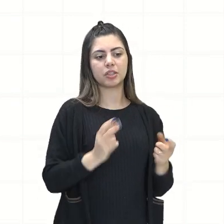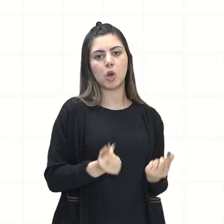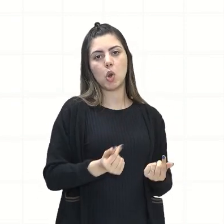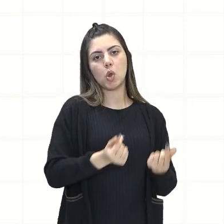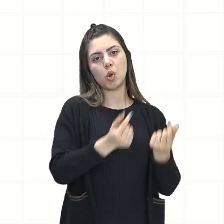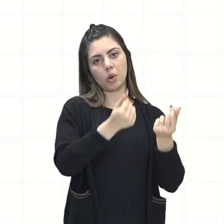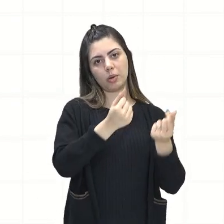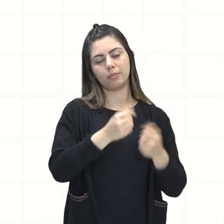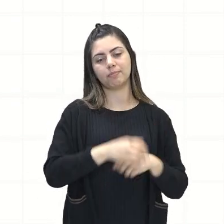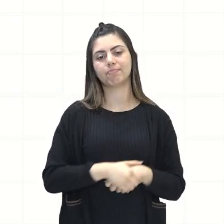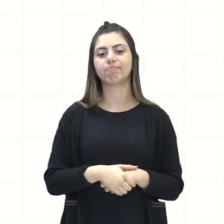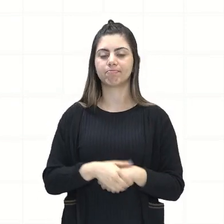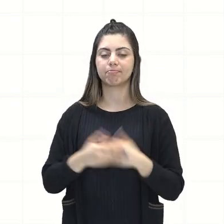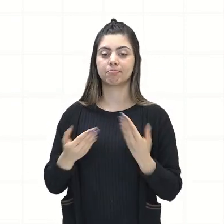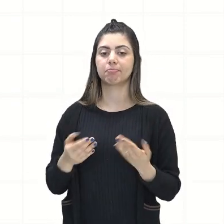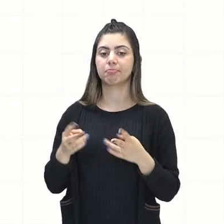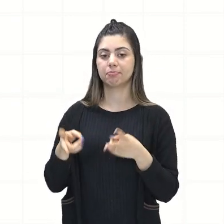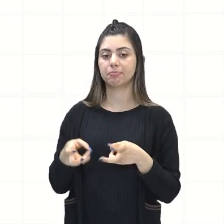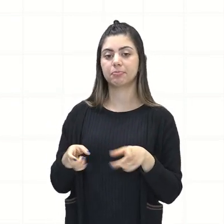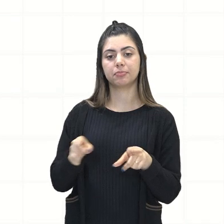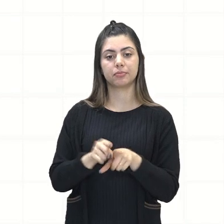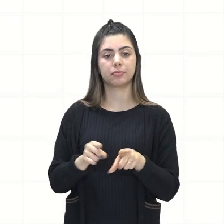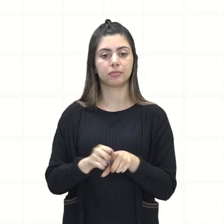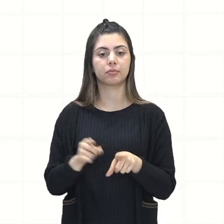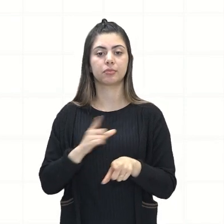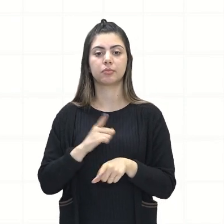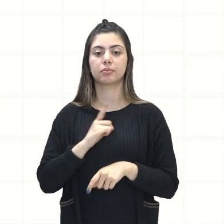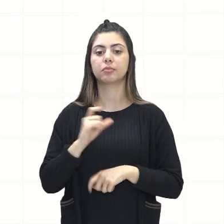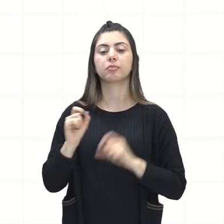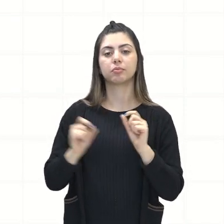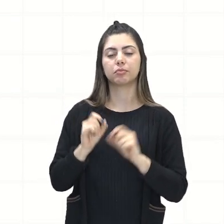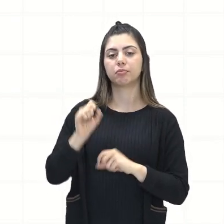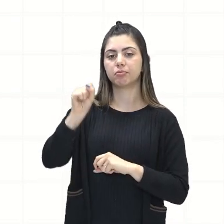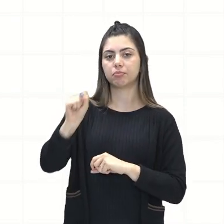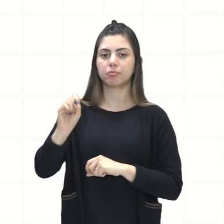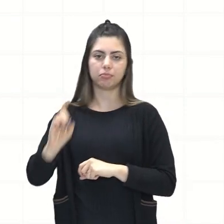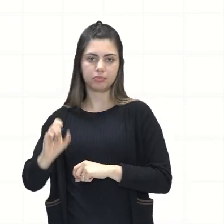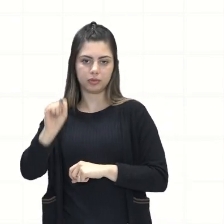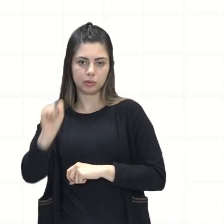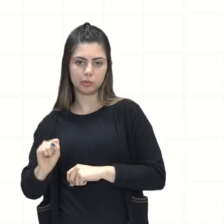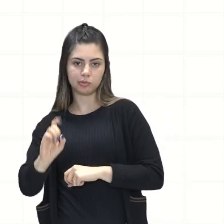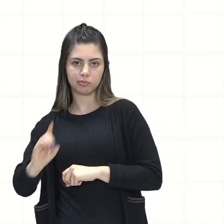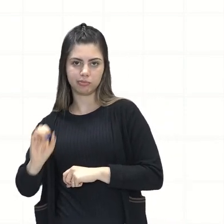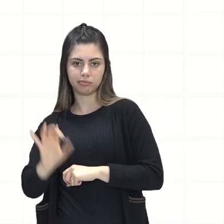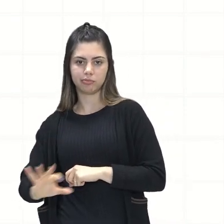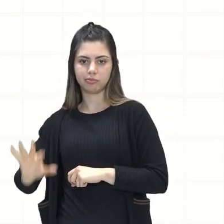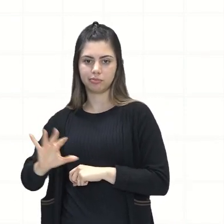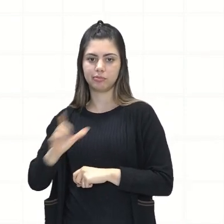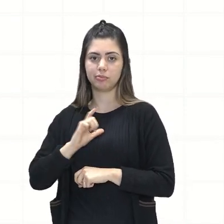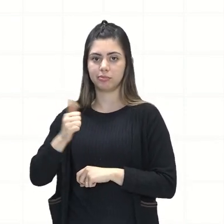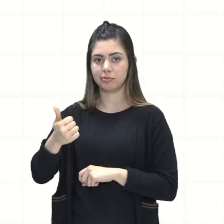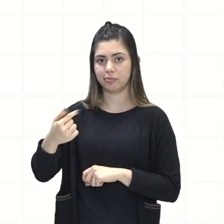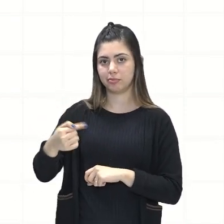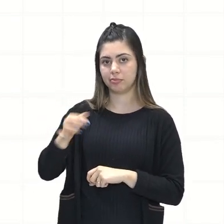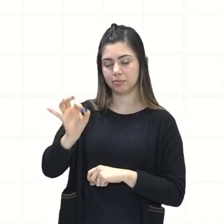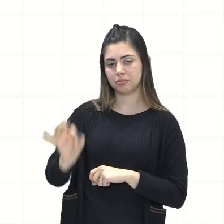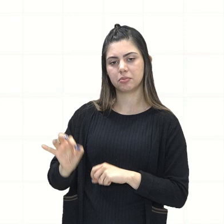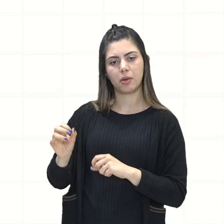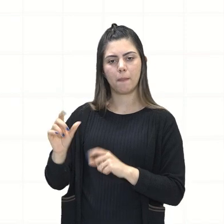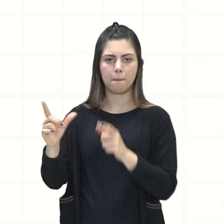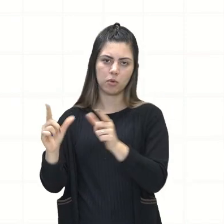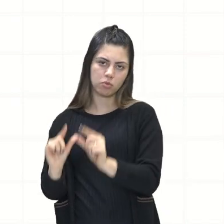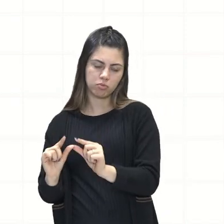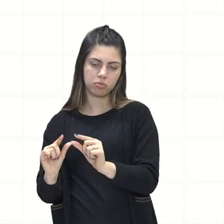né? Você observa aqui, por exemplo, a participação do Sudeste brasileiro hoje em dia está em 17%, né? Um pouco menor. O